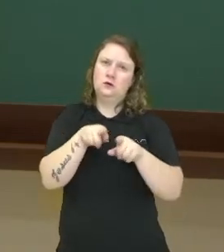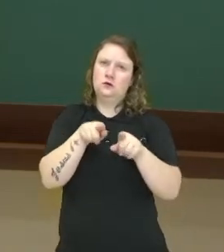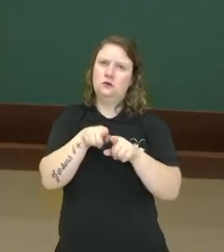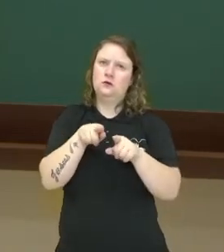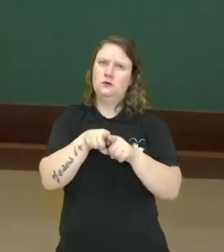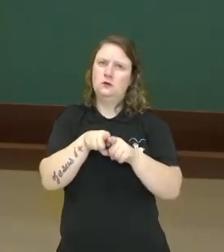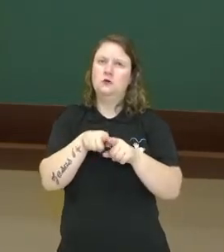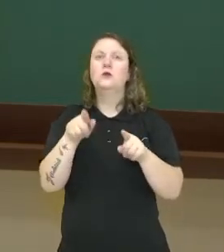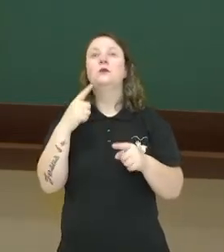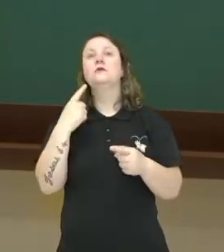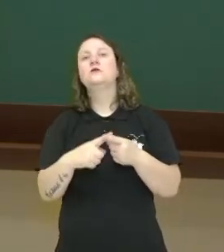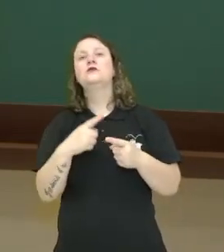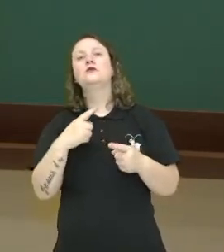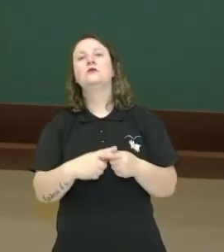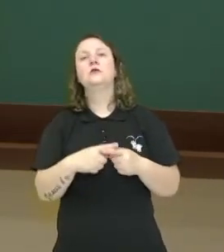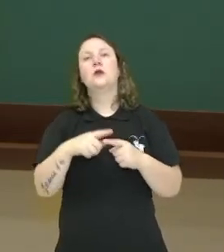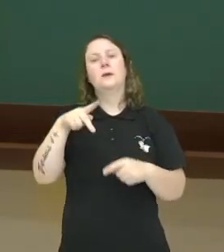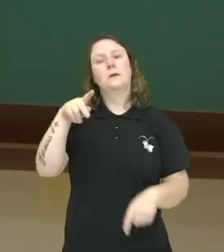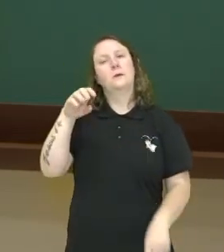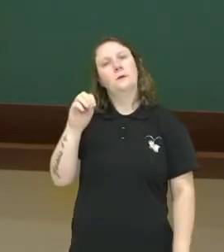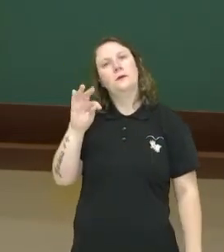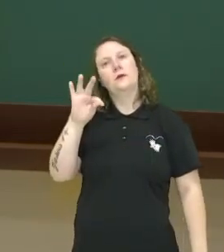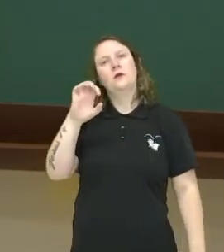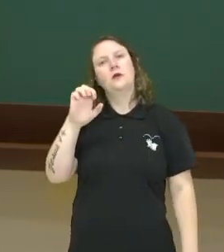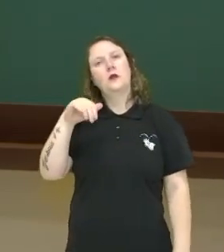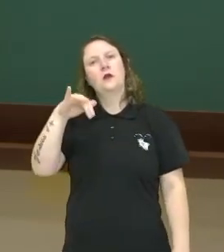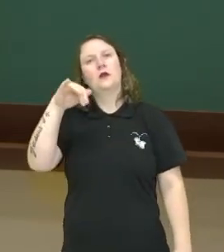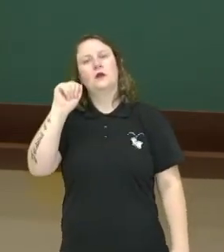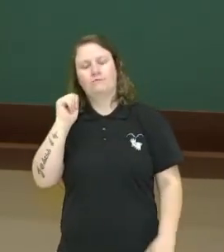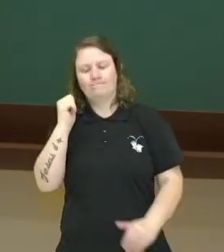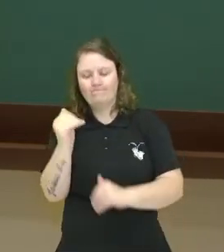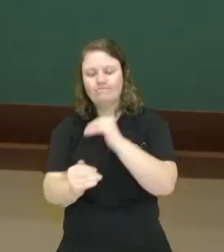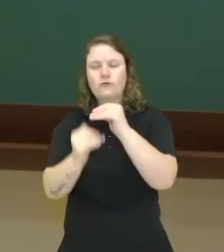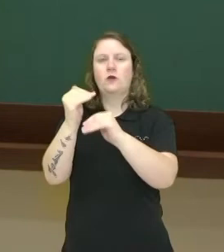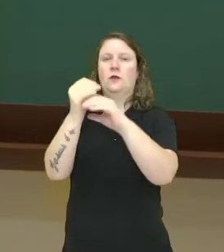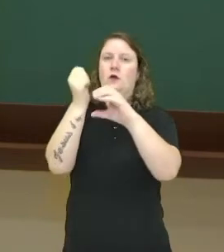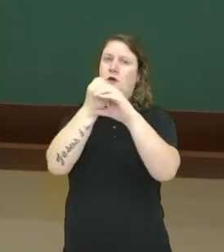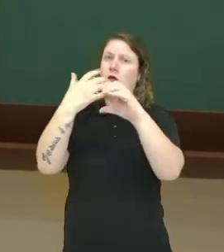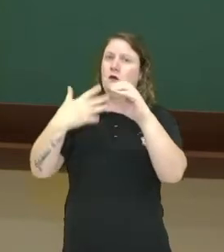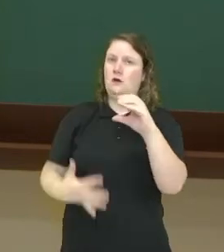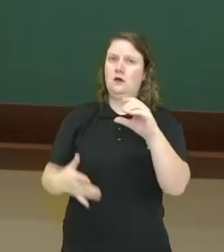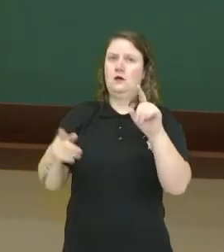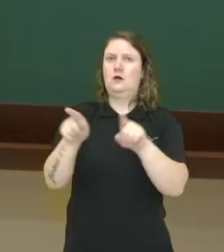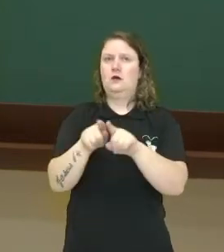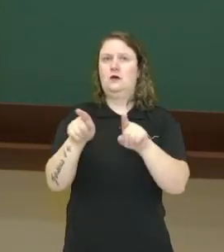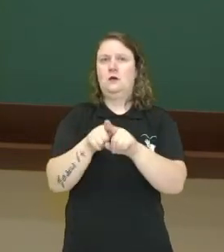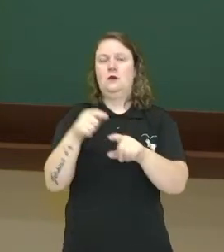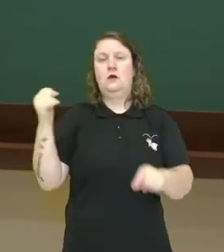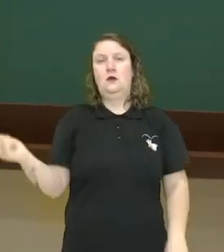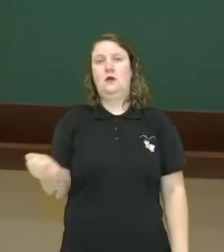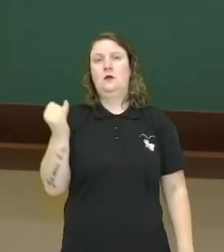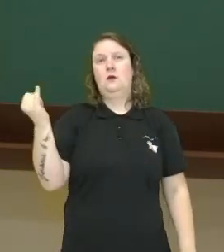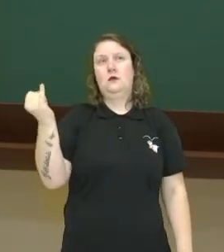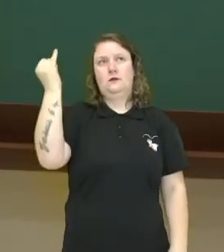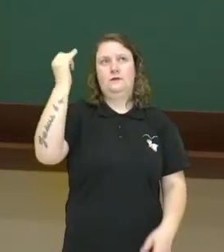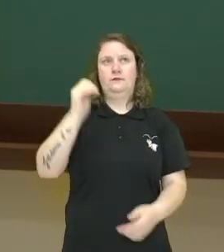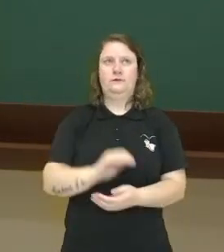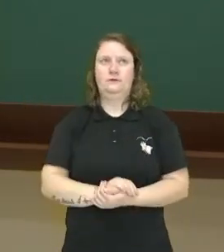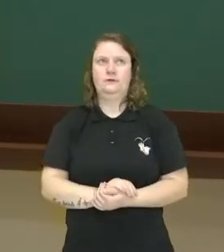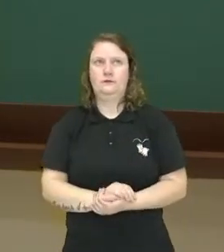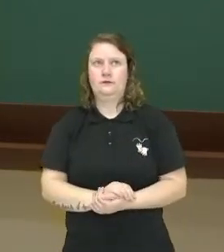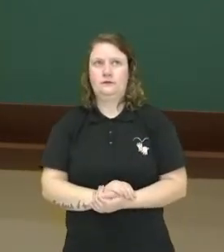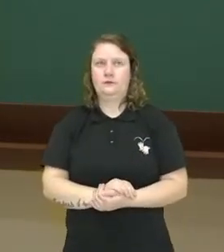que ela é chamada de potência emergente, certo? Então característica ali bem importante. E aí, com